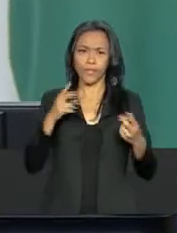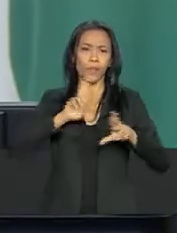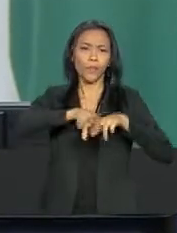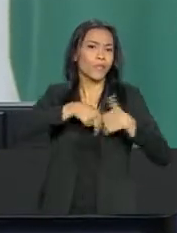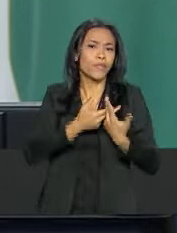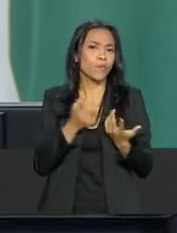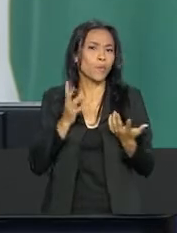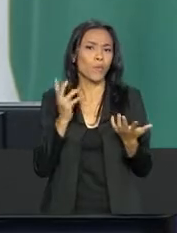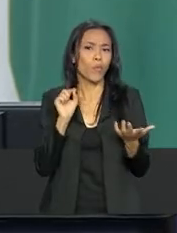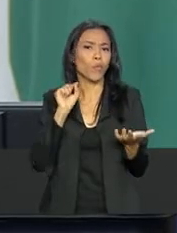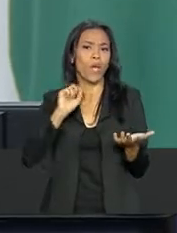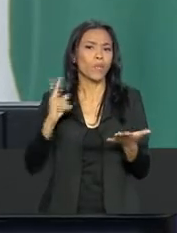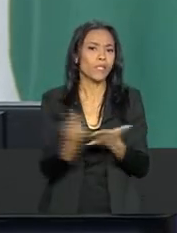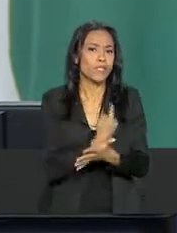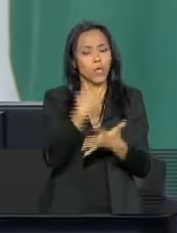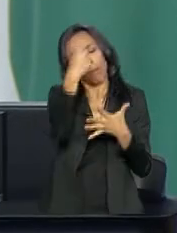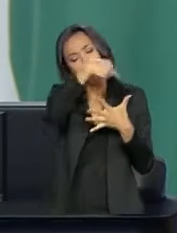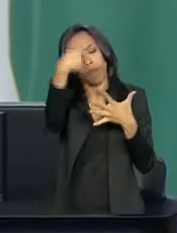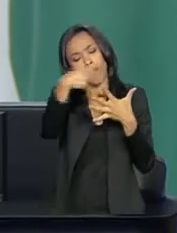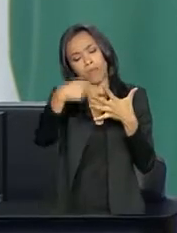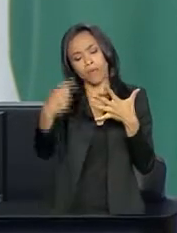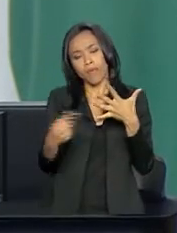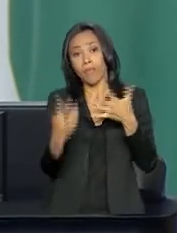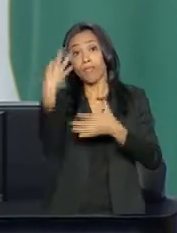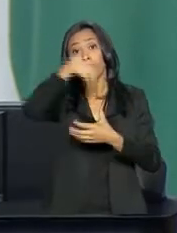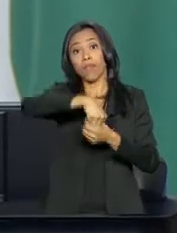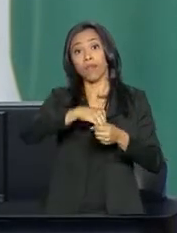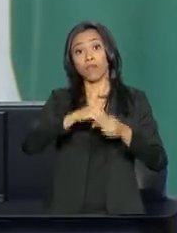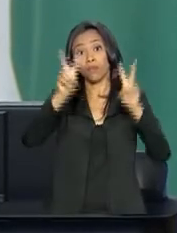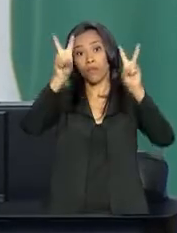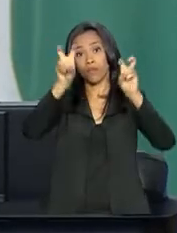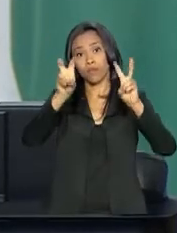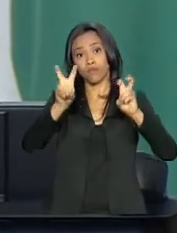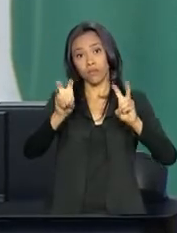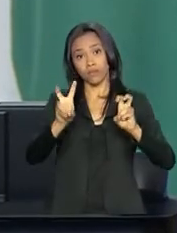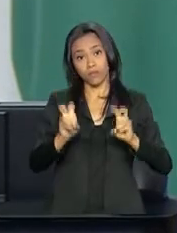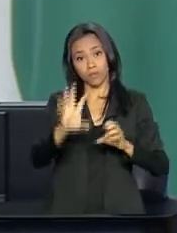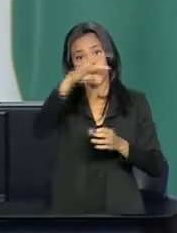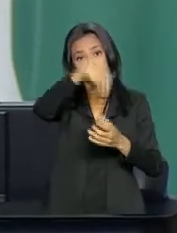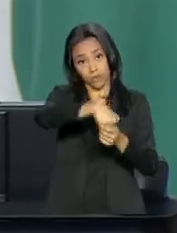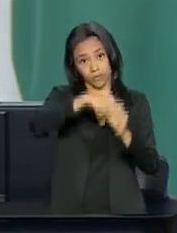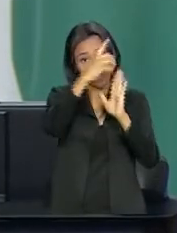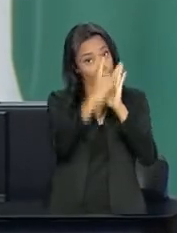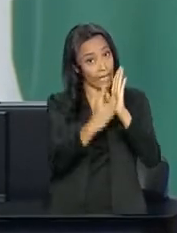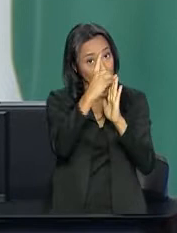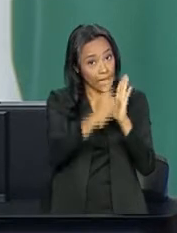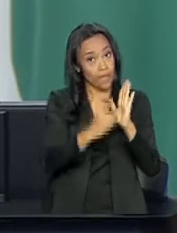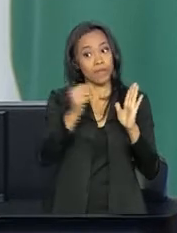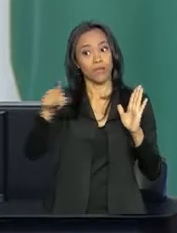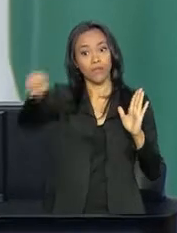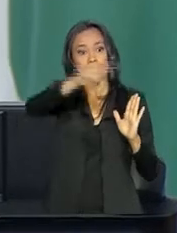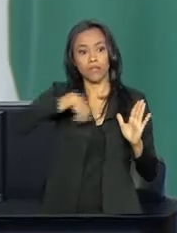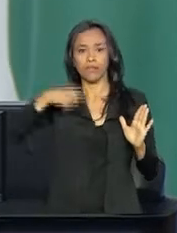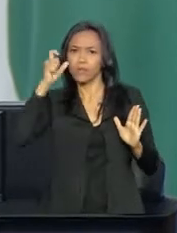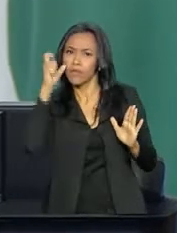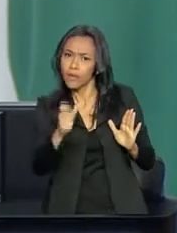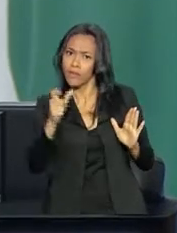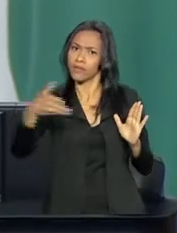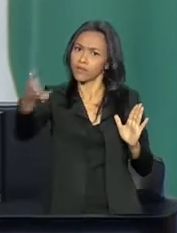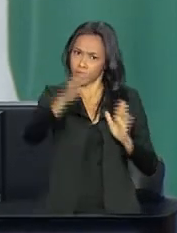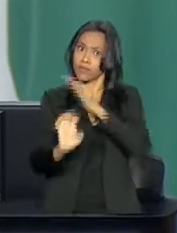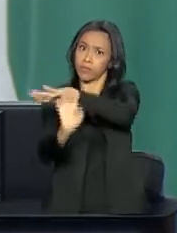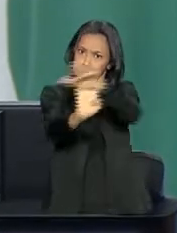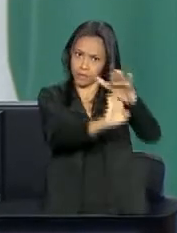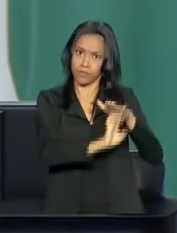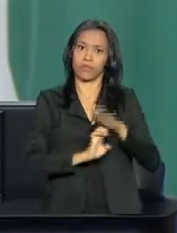e os principais tópicos que fossem discutidos pelos próprios interessados possíveis interessados